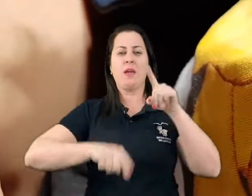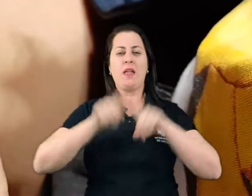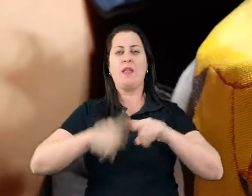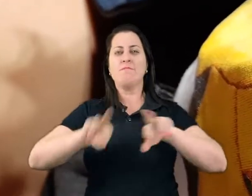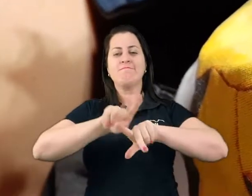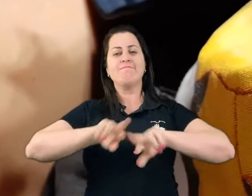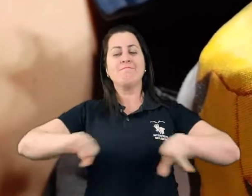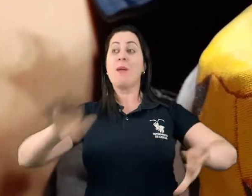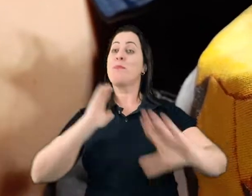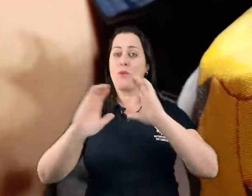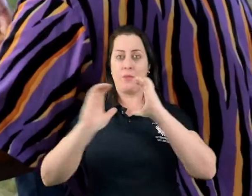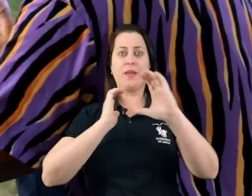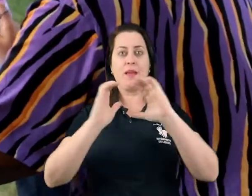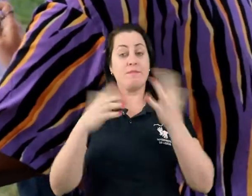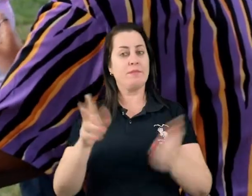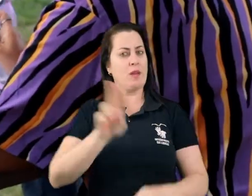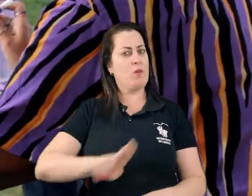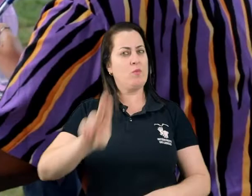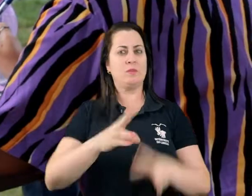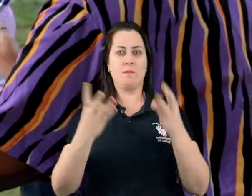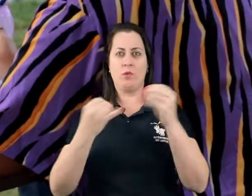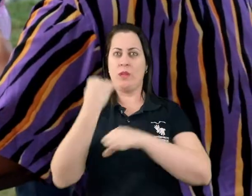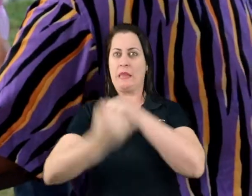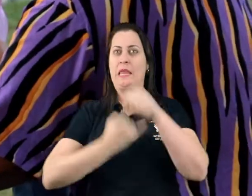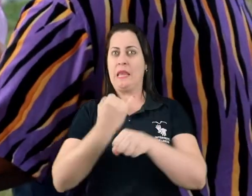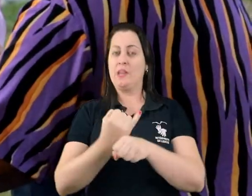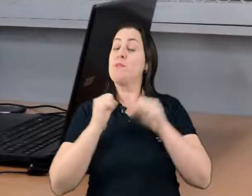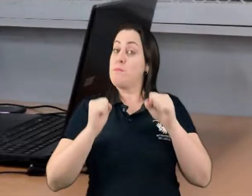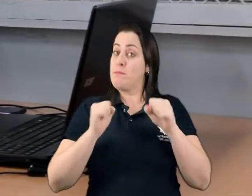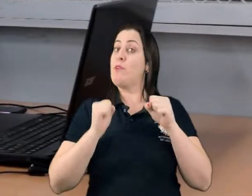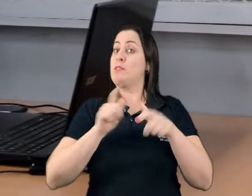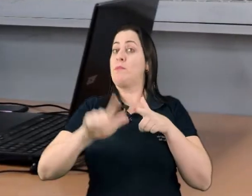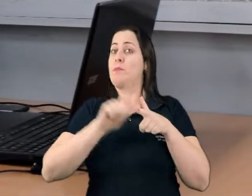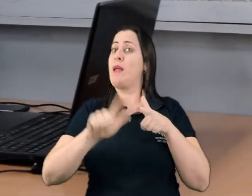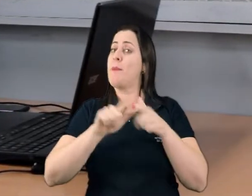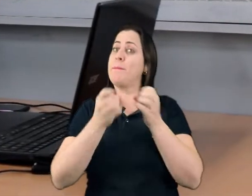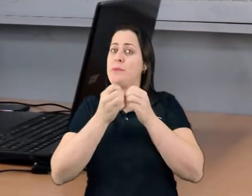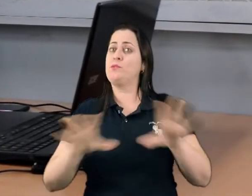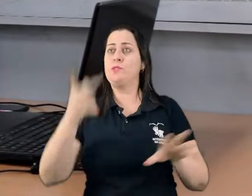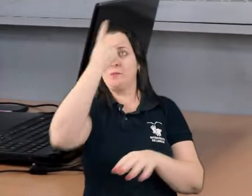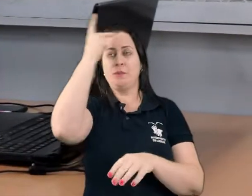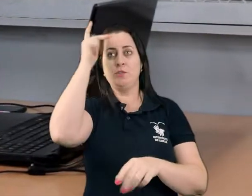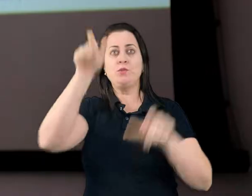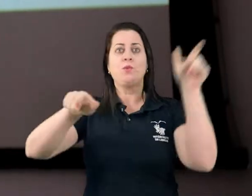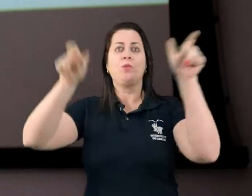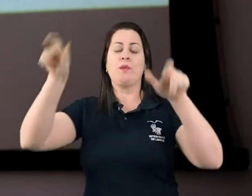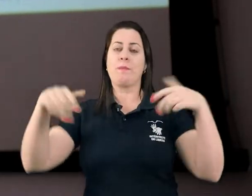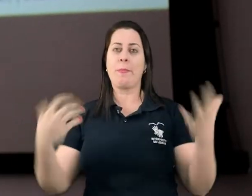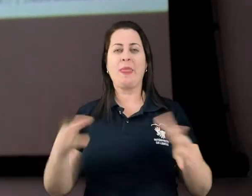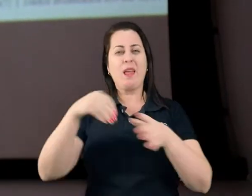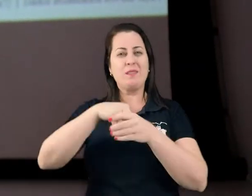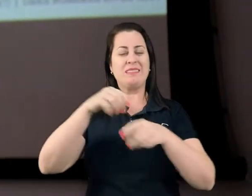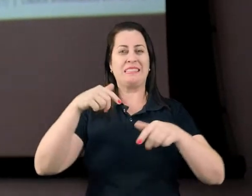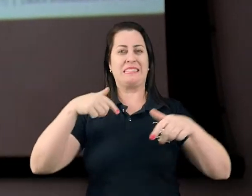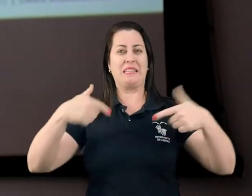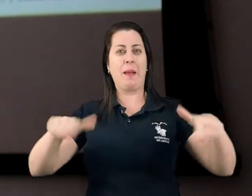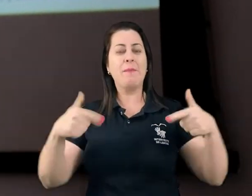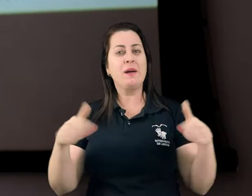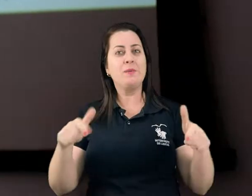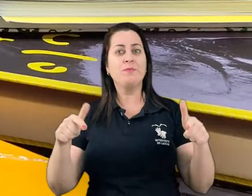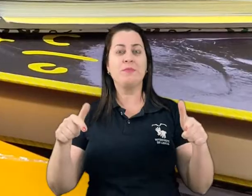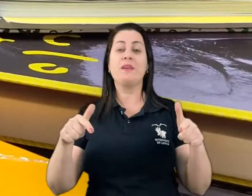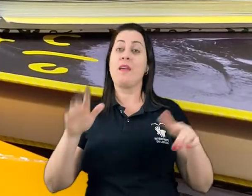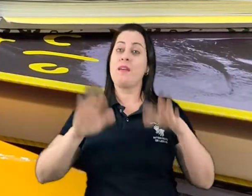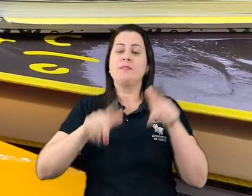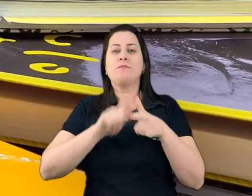para se comunicar uso excessivo das redes pode trazer muitos prejuízos para as pessoas no ambiente de trabalho por exemplo